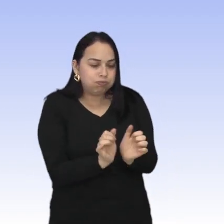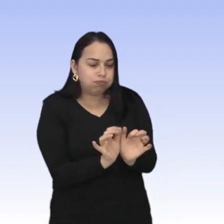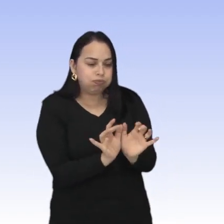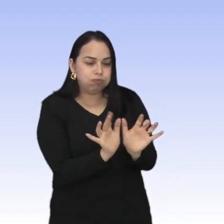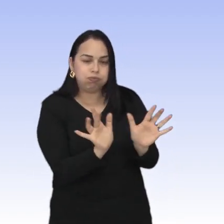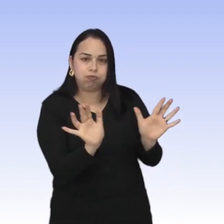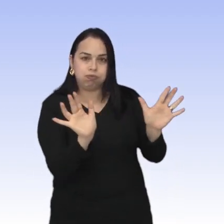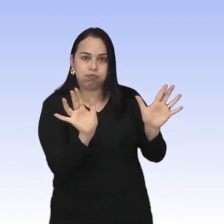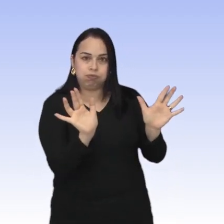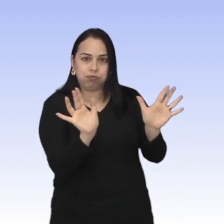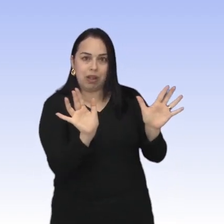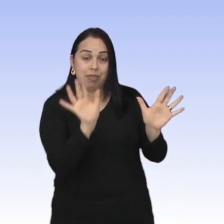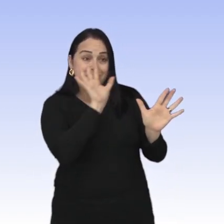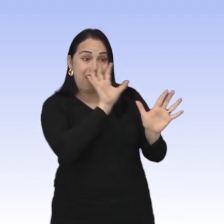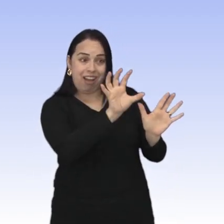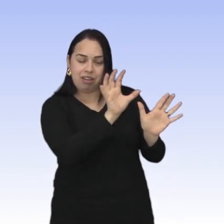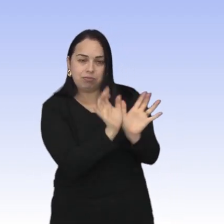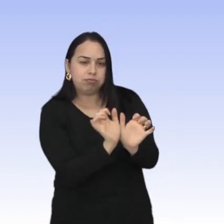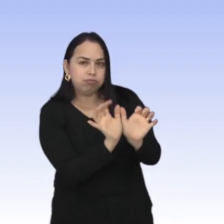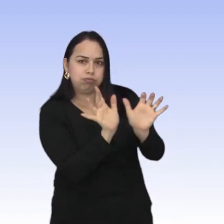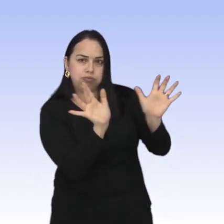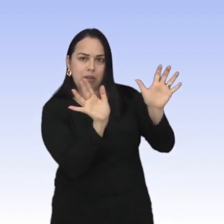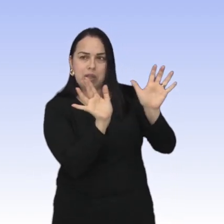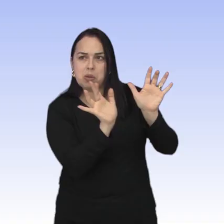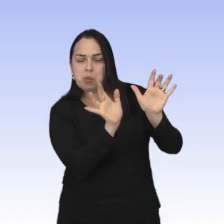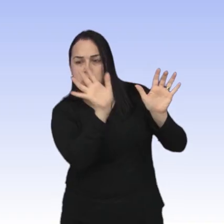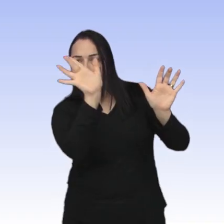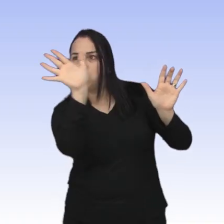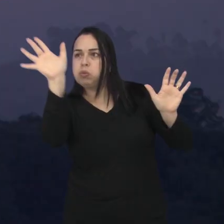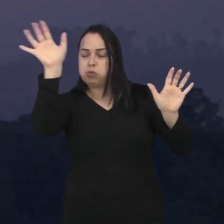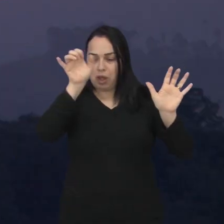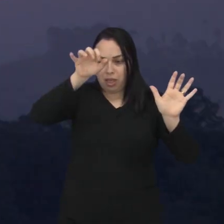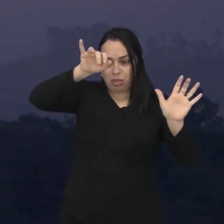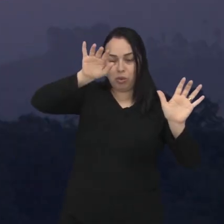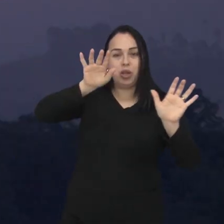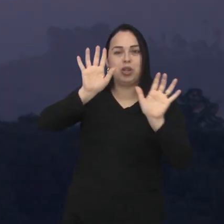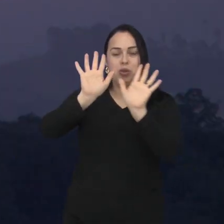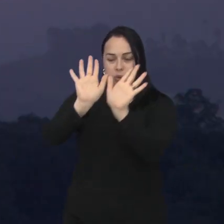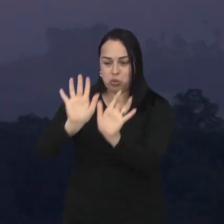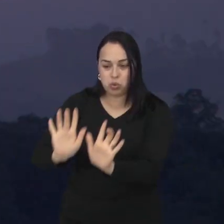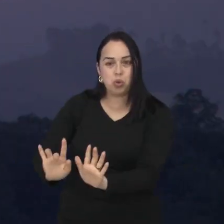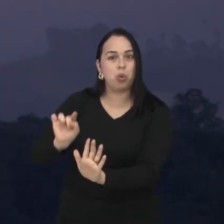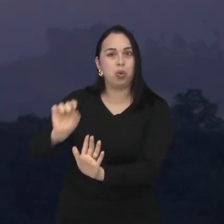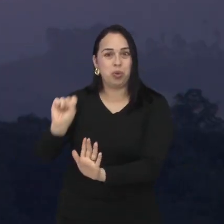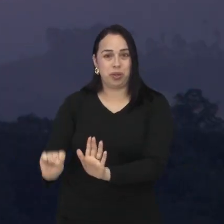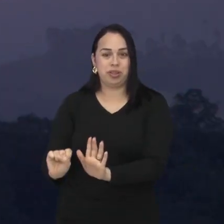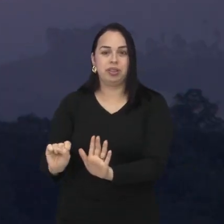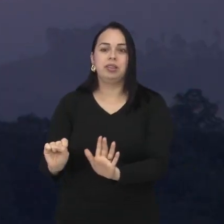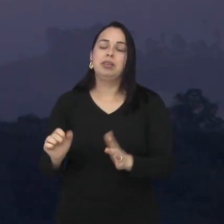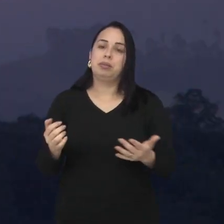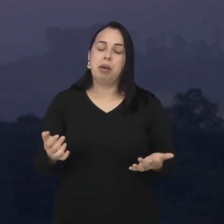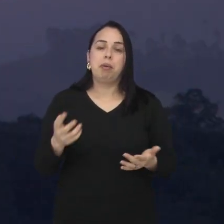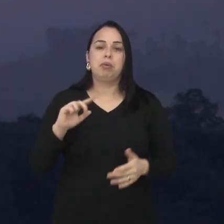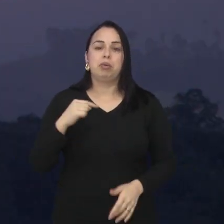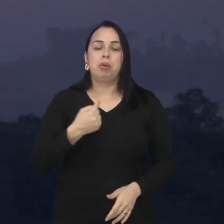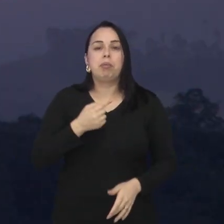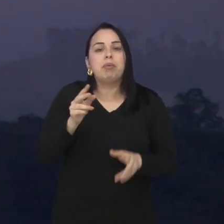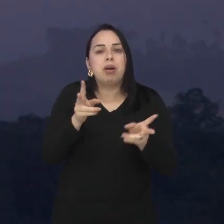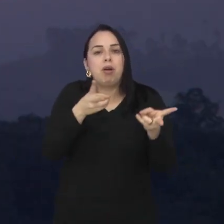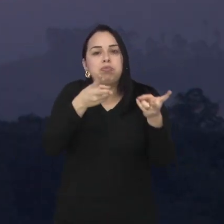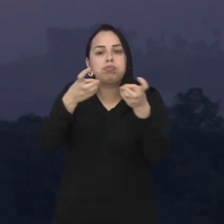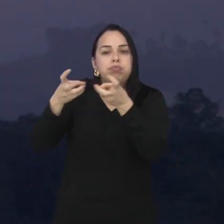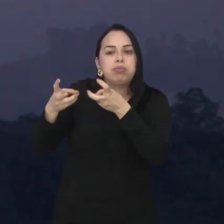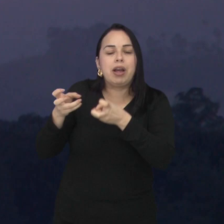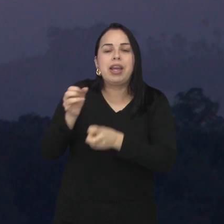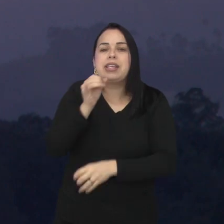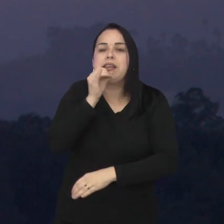na região central do país podem chegar no sul. Um dos indícios dessa poluição pode ser observado